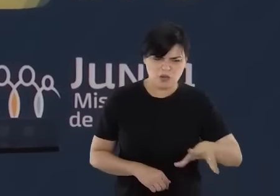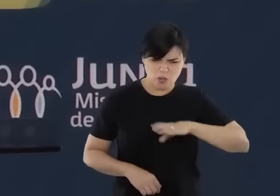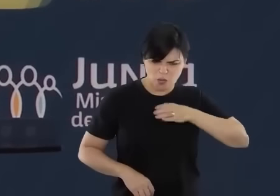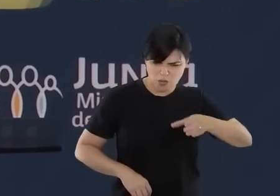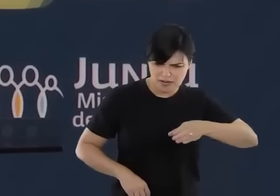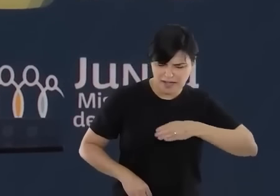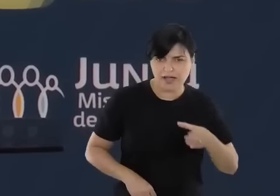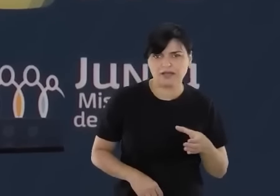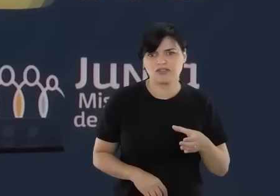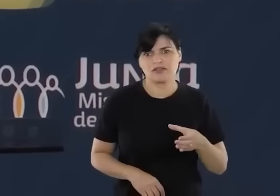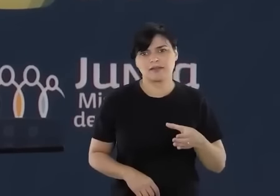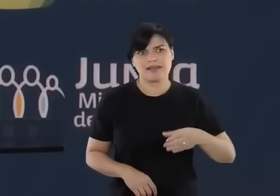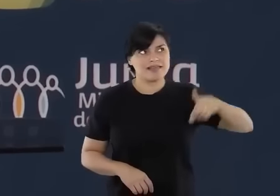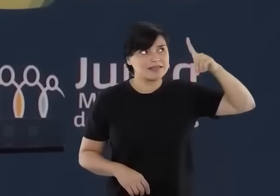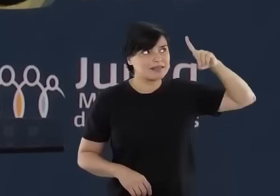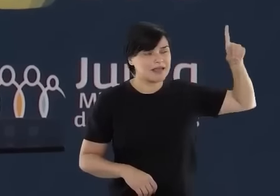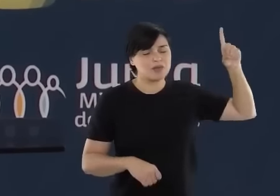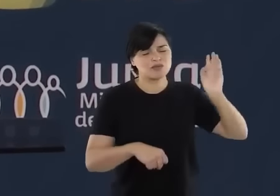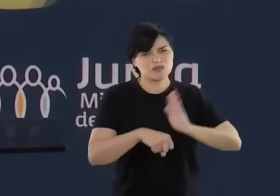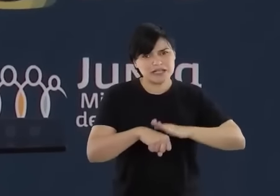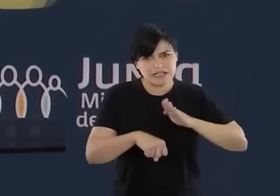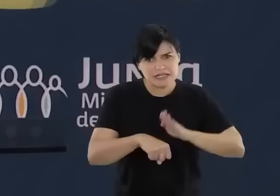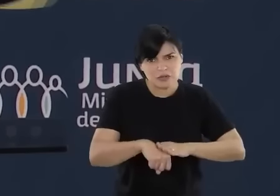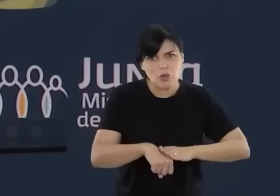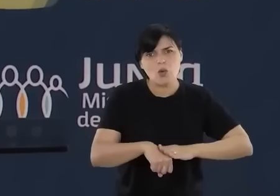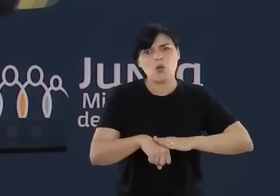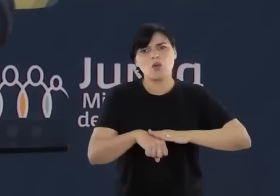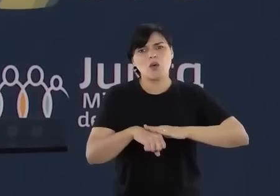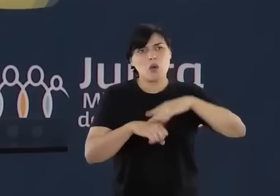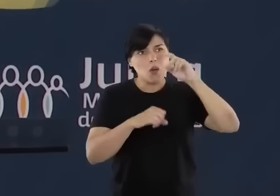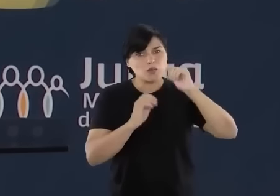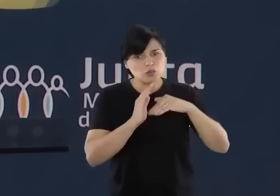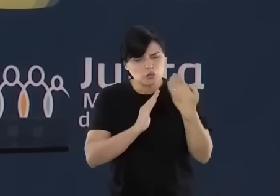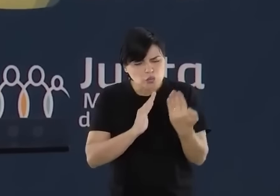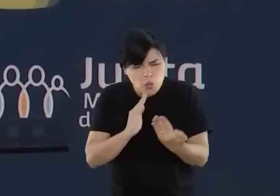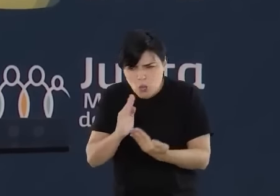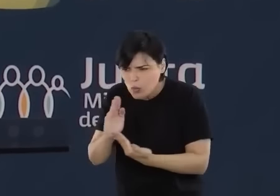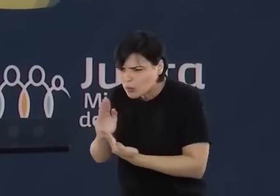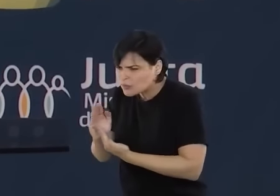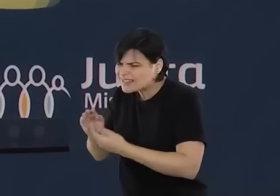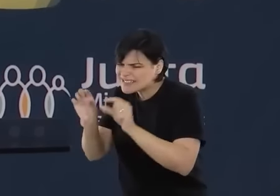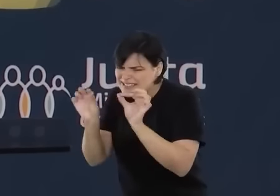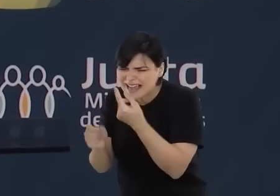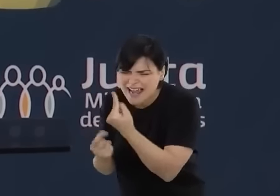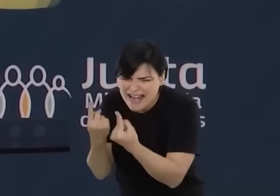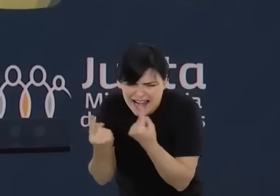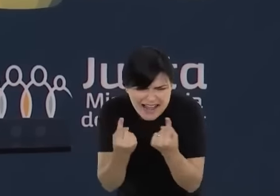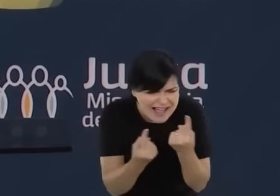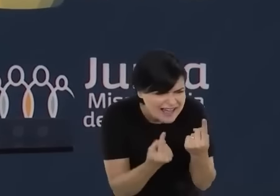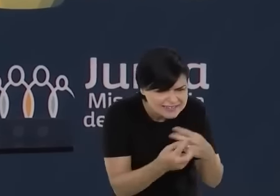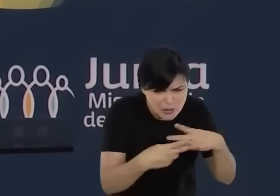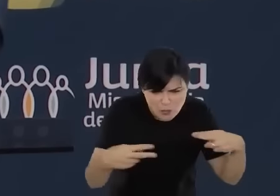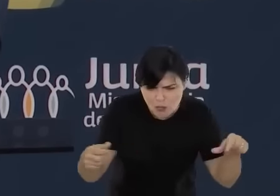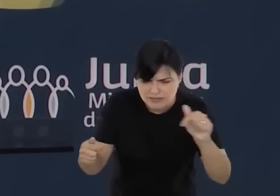é resultado de uma evolução de milhões e milhões de anos que o universo foi criado e criado por Deus notem comigo o verso